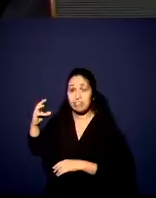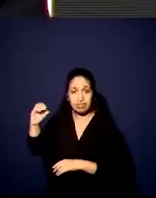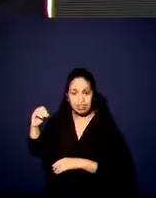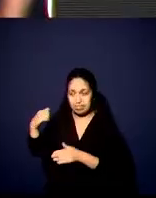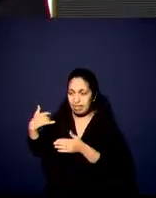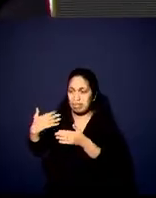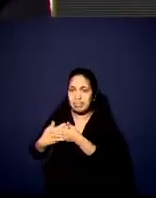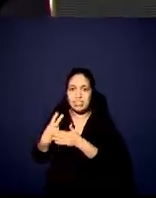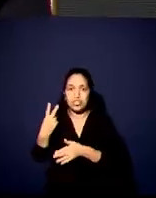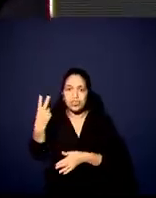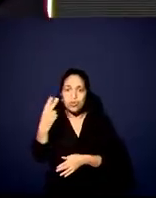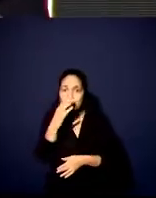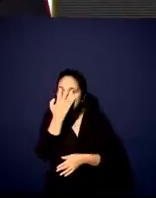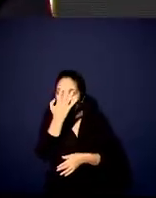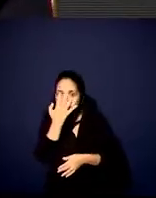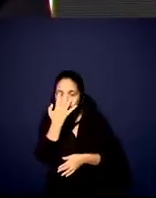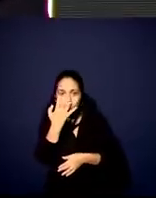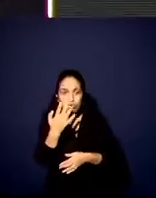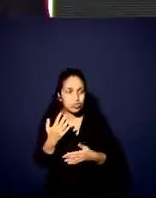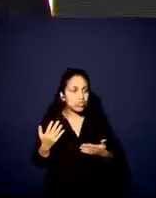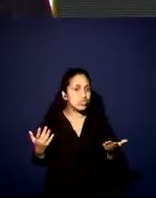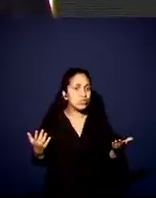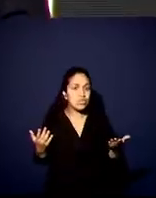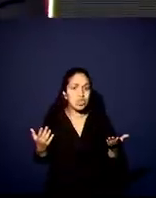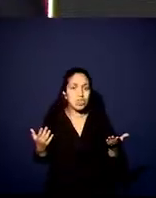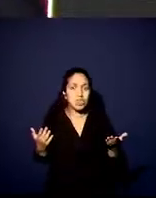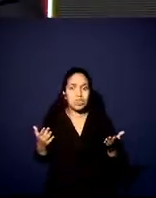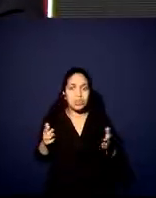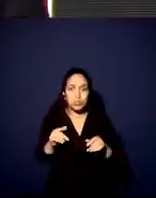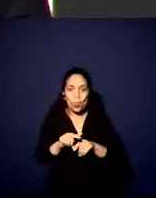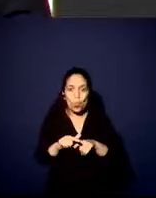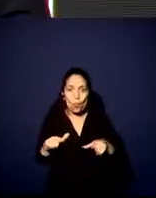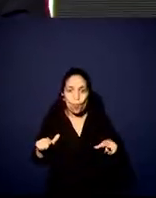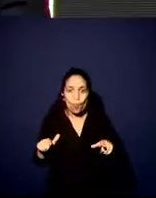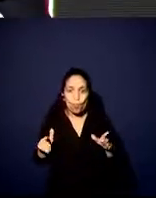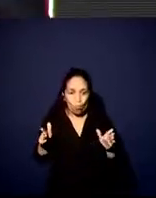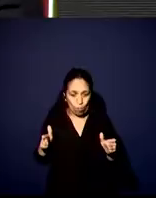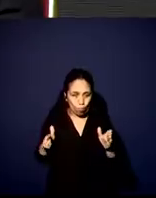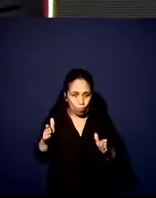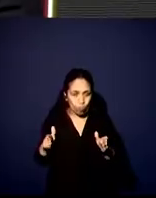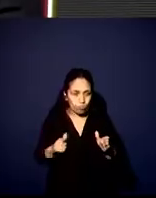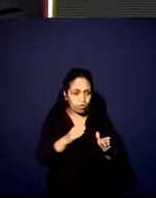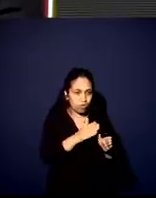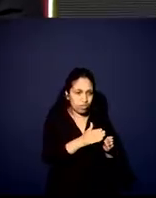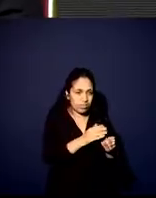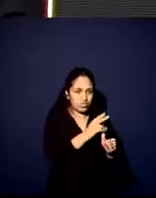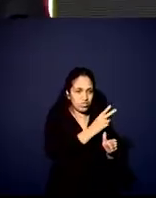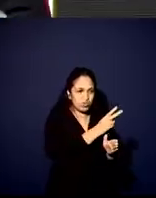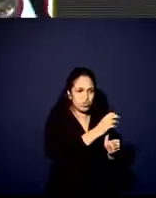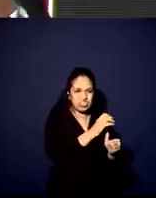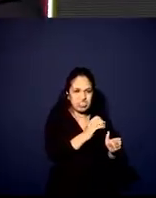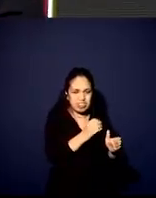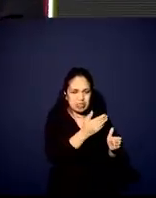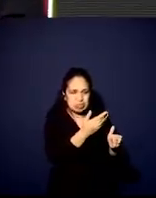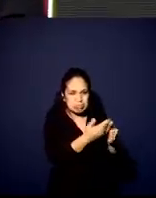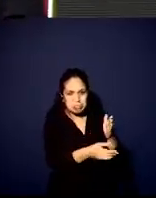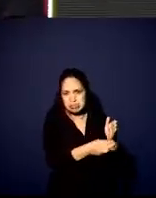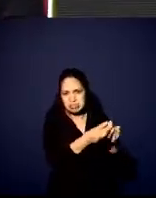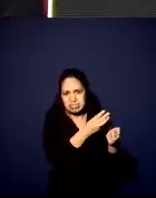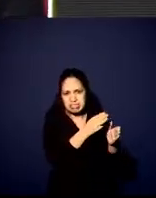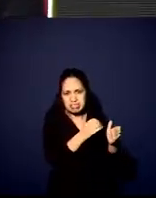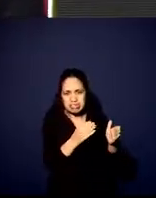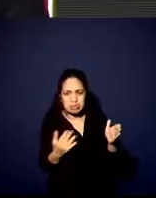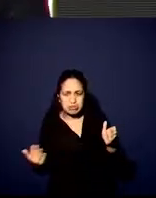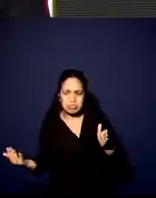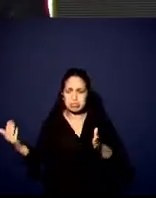Fevereiro que é quando o novo congresso assume a gente fica com vácuo da transição de um congresso de 200 e poucos deputados perderam 300 e pouco